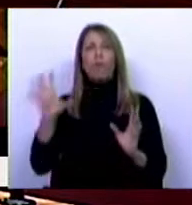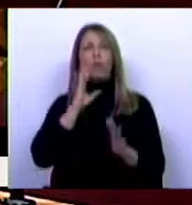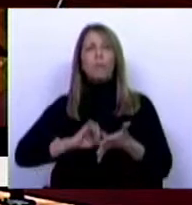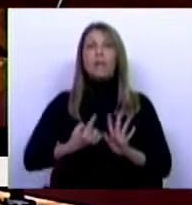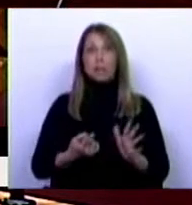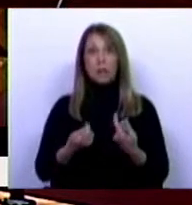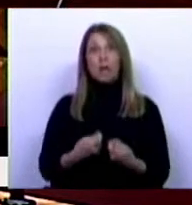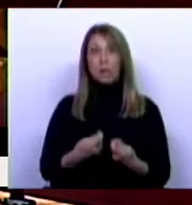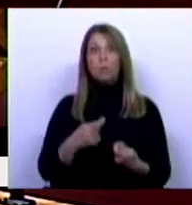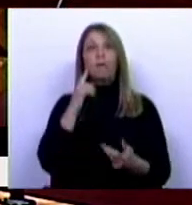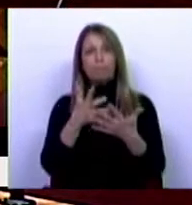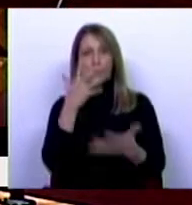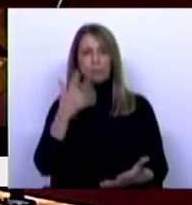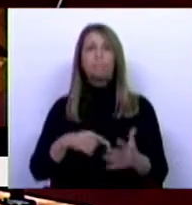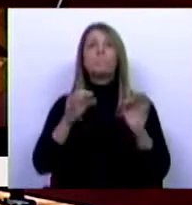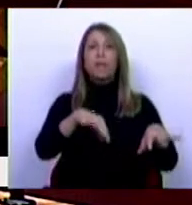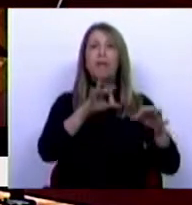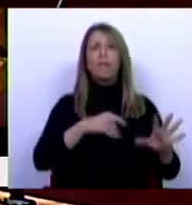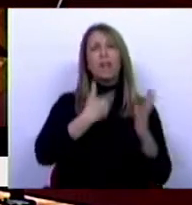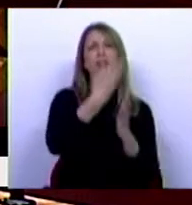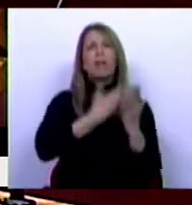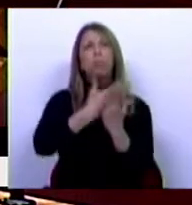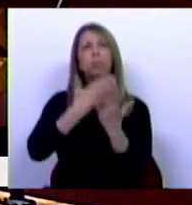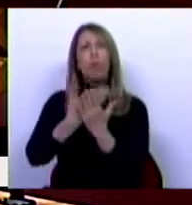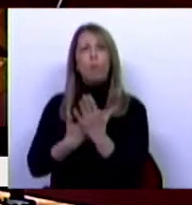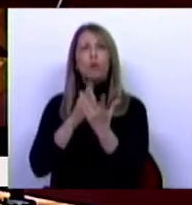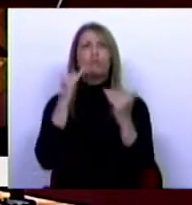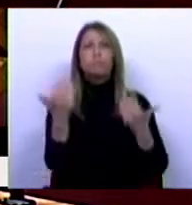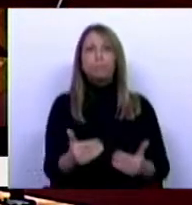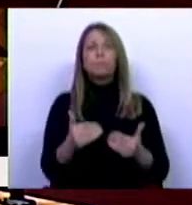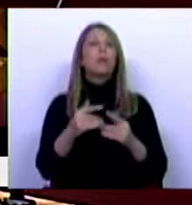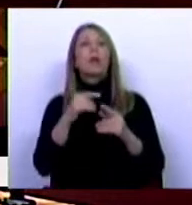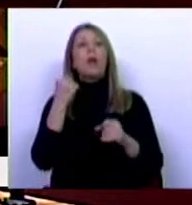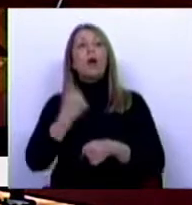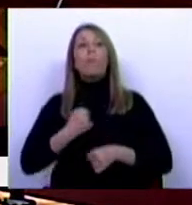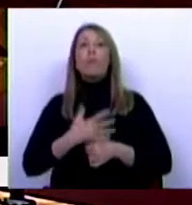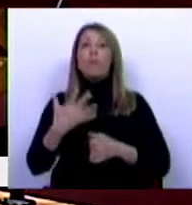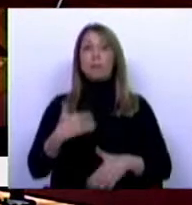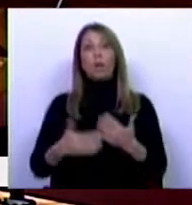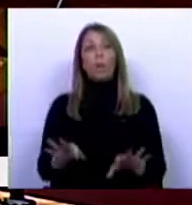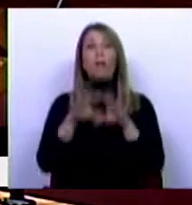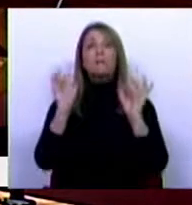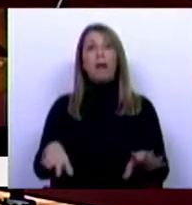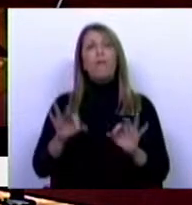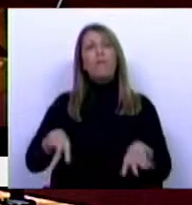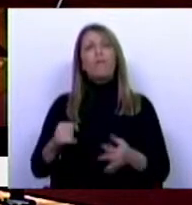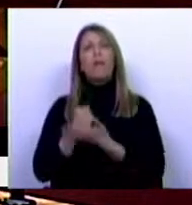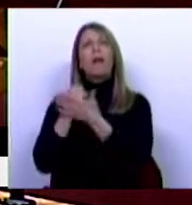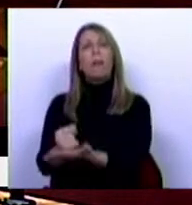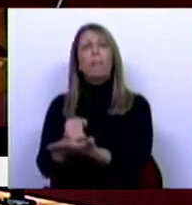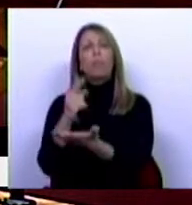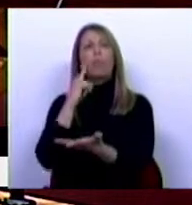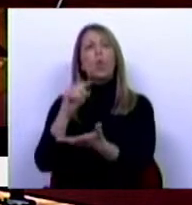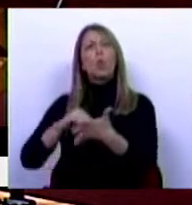lembrar. Revogação de um conjunto de diplomas que condicionavam o exercício da função, como o fim da bolsa de contratação da escola.